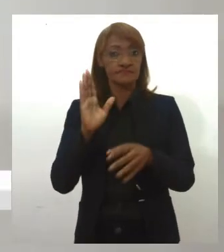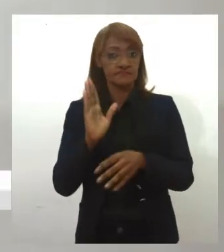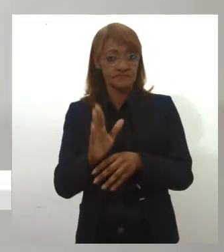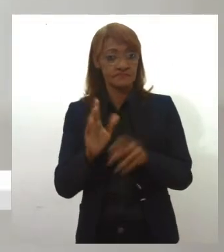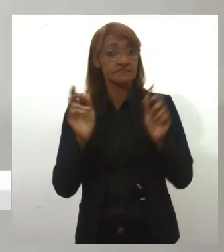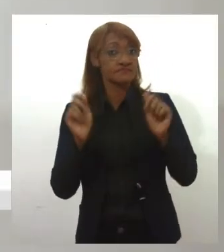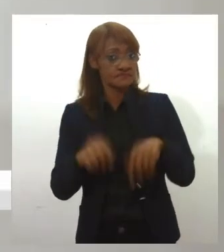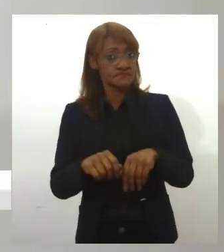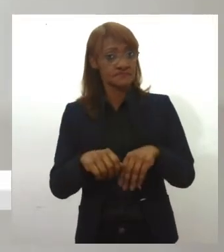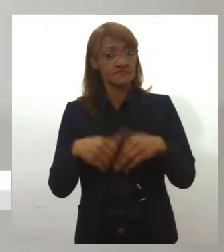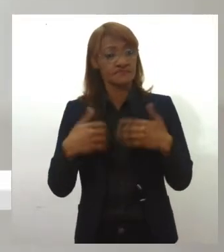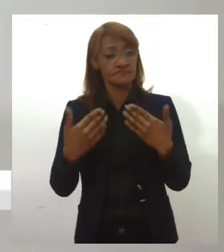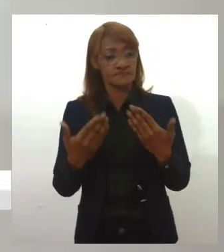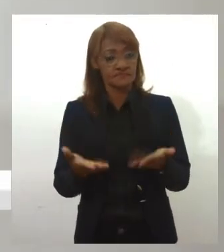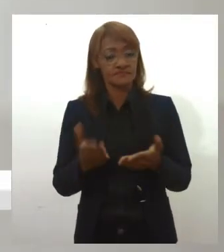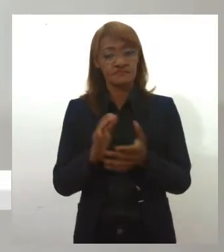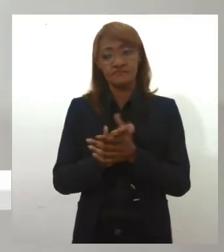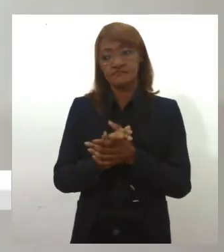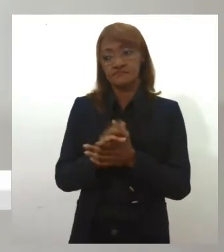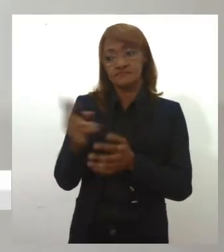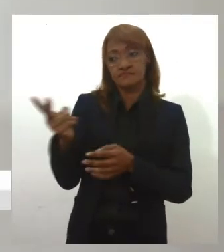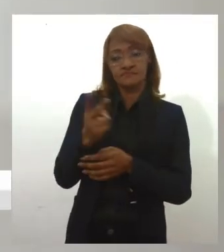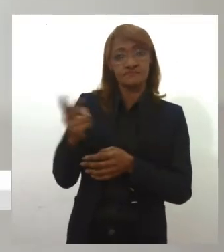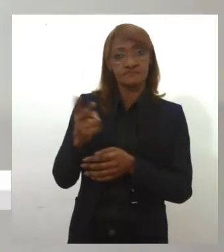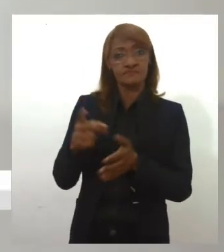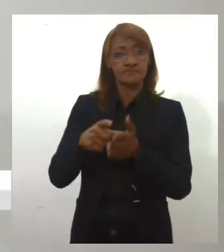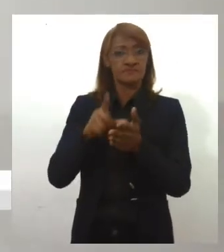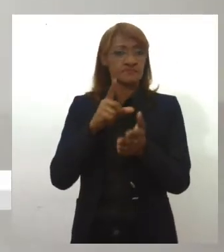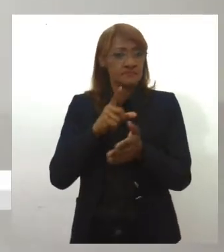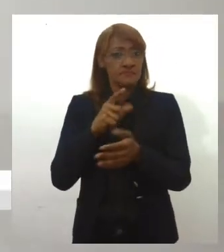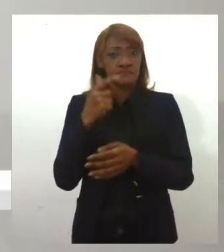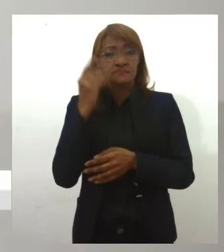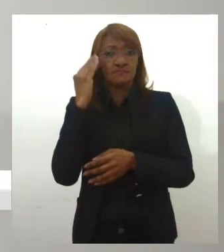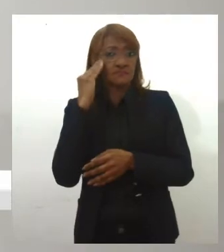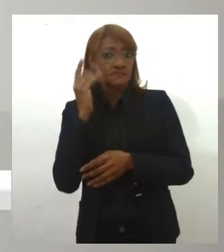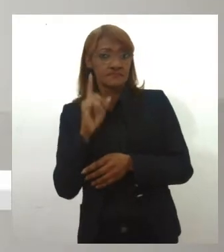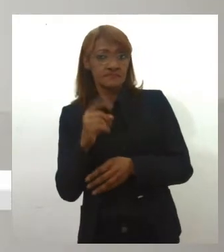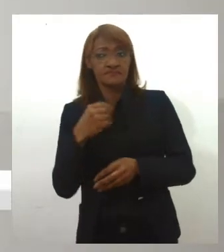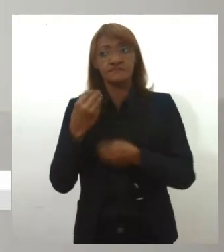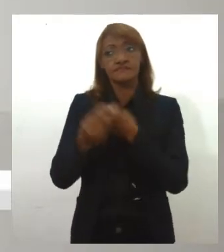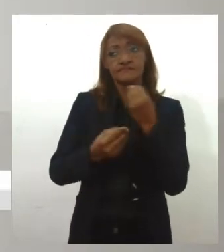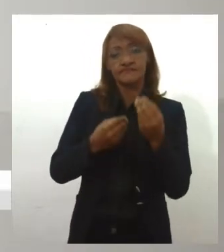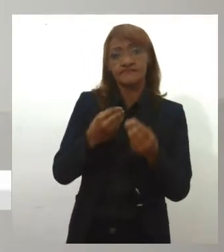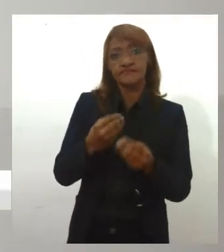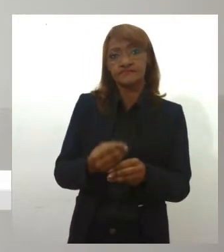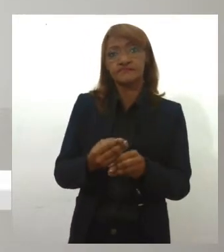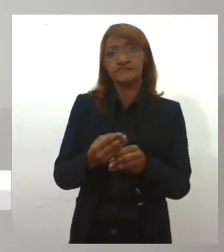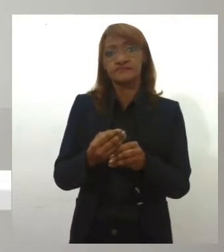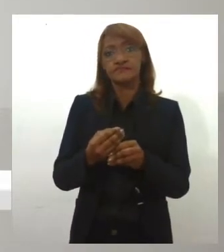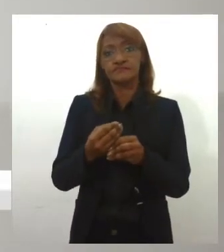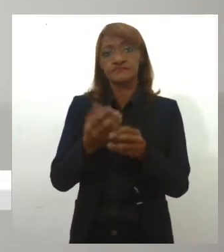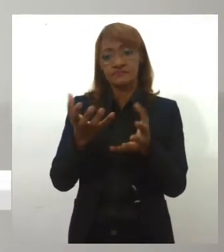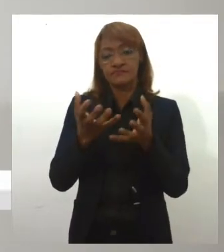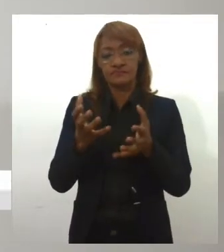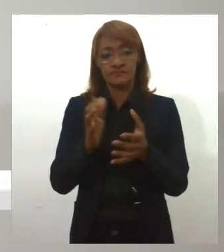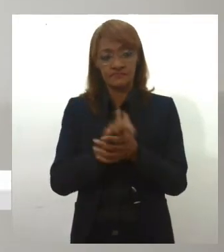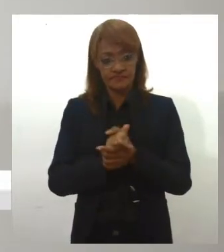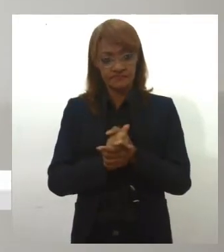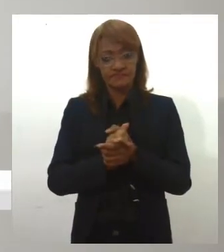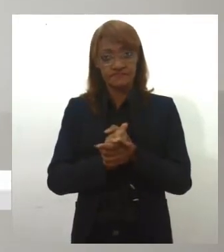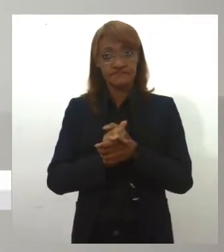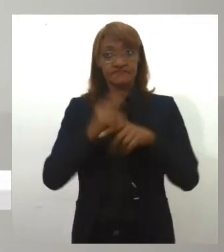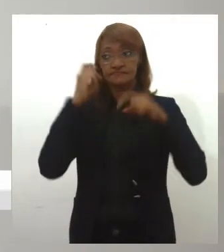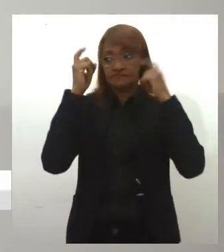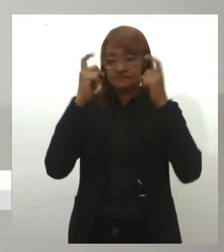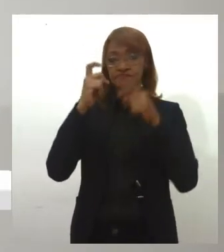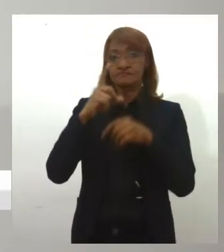Sim. Então, a Gabriela e a Rafaela, elas ainda não tinham claro qual que era o direcionamento que elas iam ter de carreira, então tinha que ter essa preocupação,